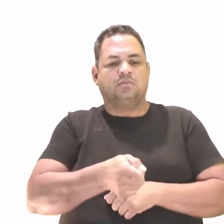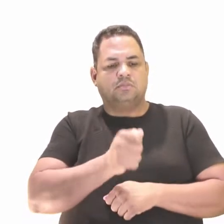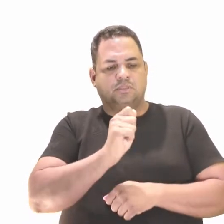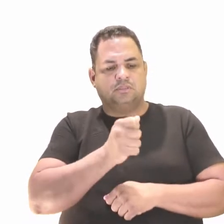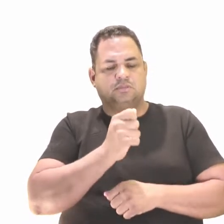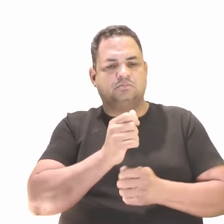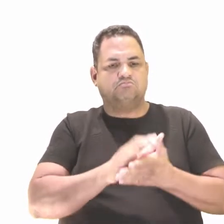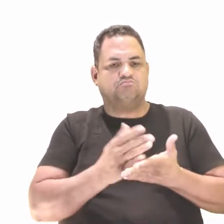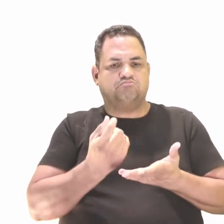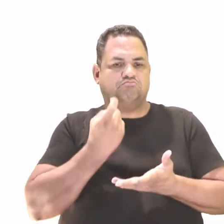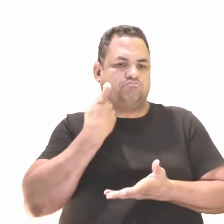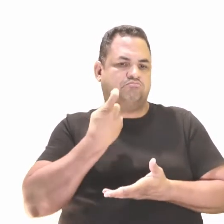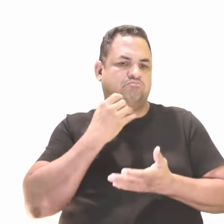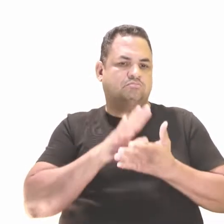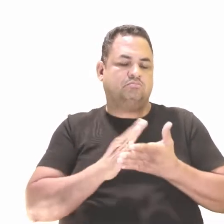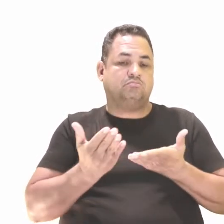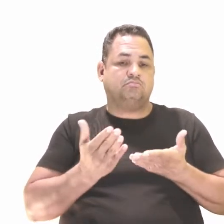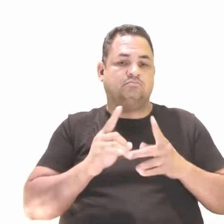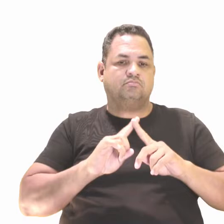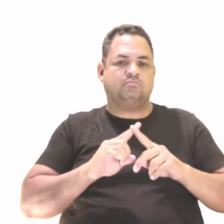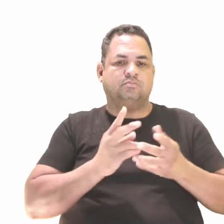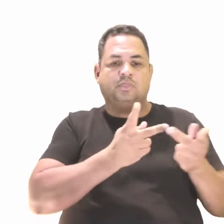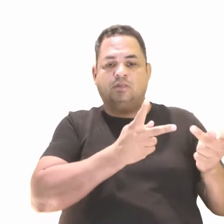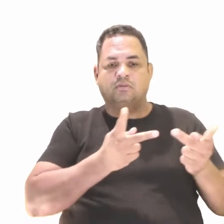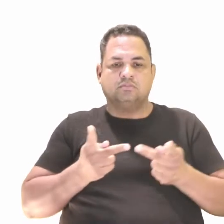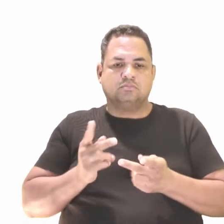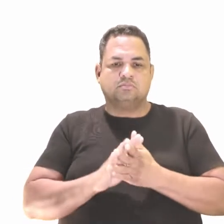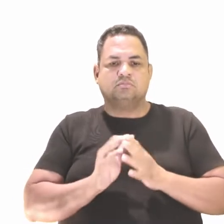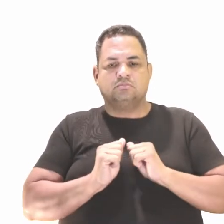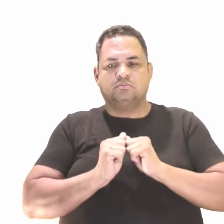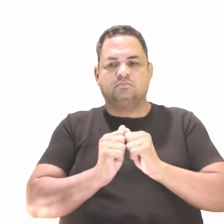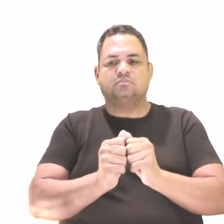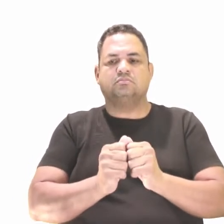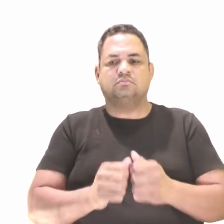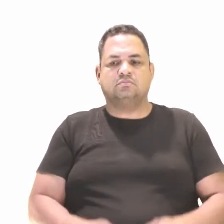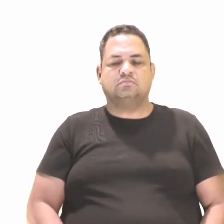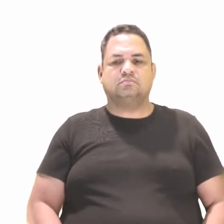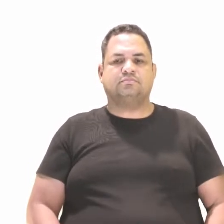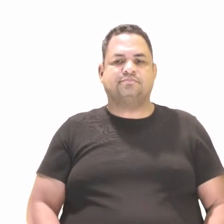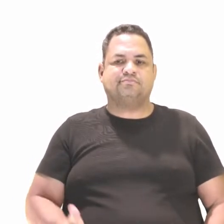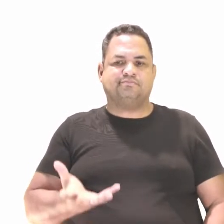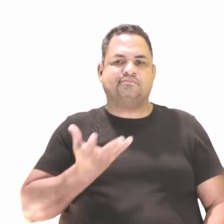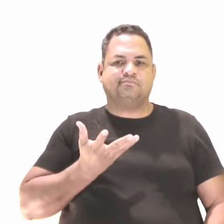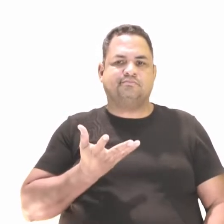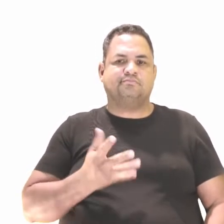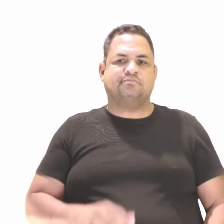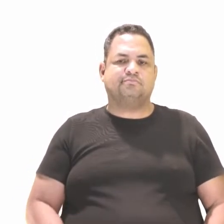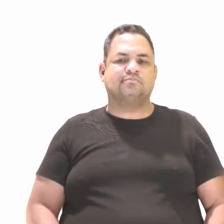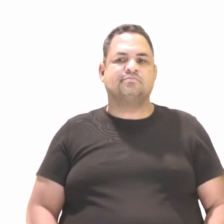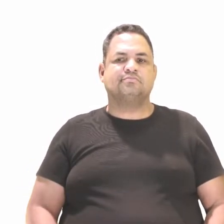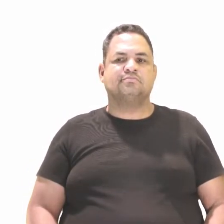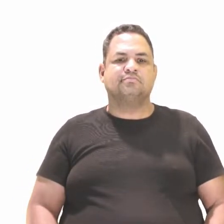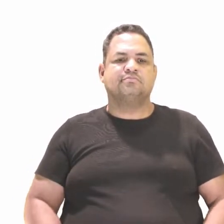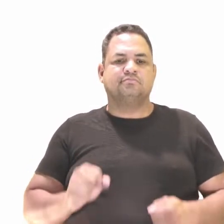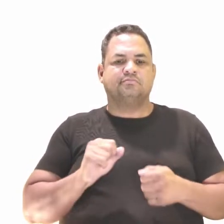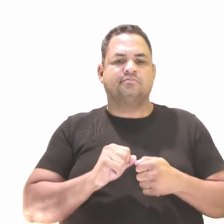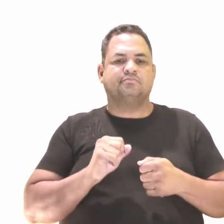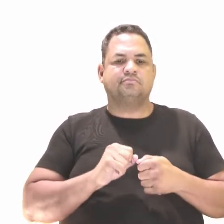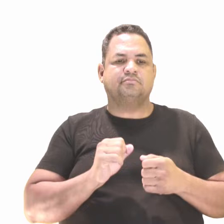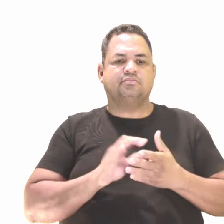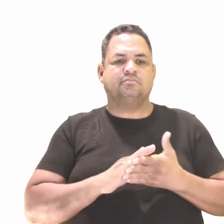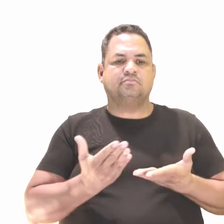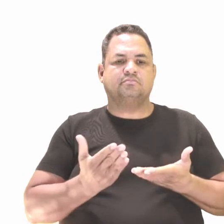pescar, ou então ela poderia estar com mais pessoas e está convidando ele para ir junto também. Ela quer que ele faça parte